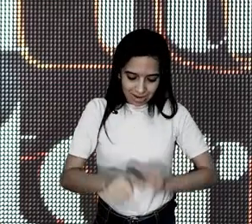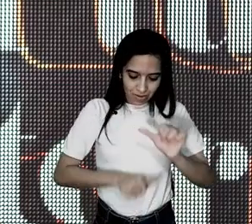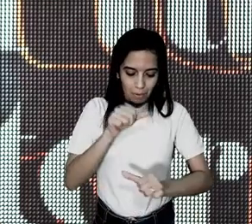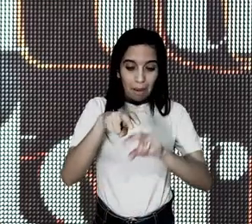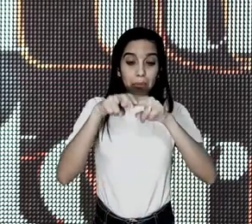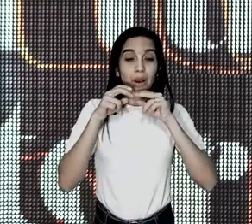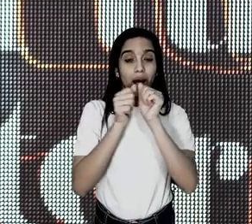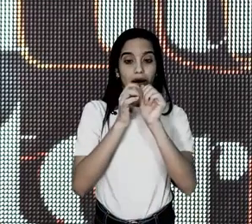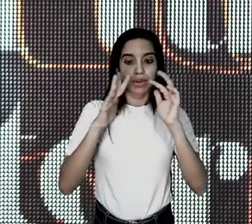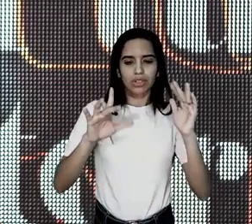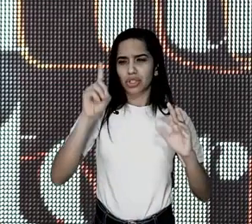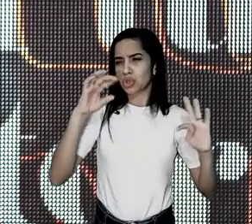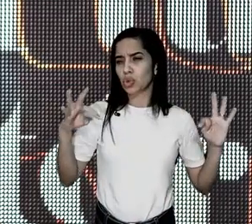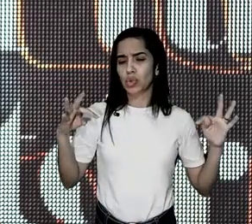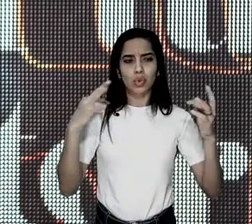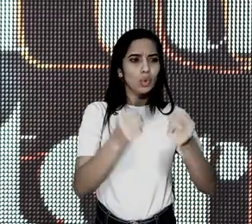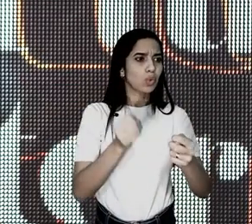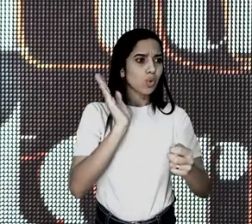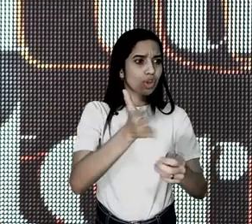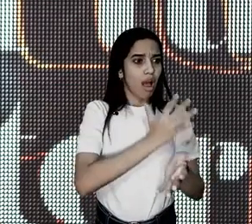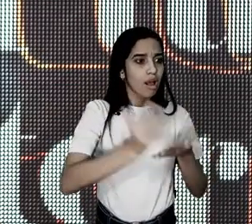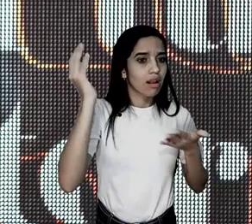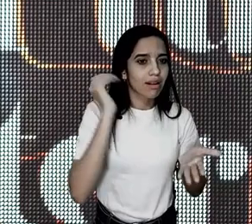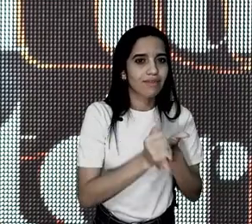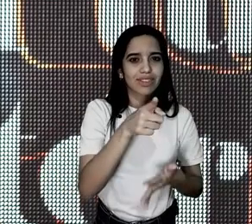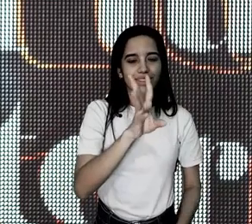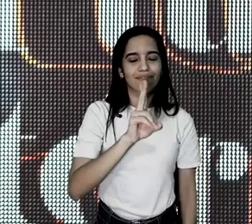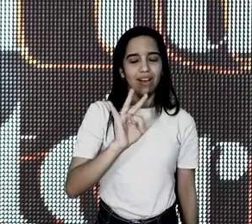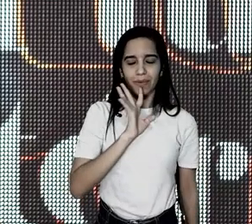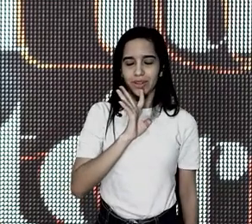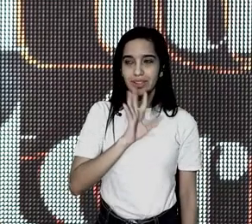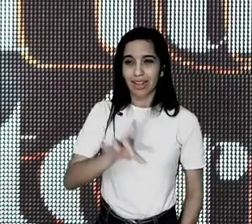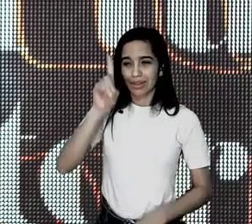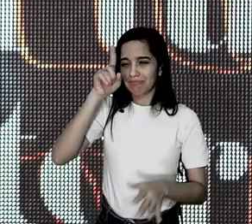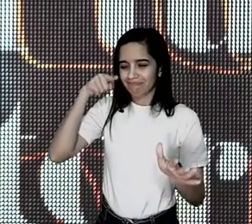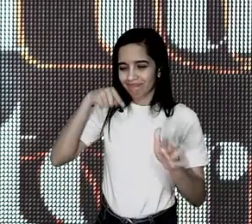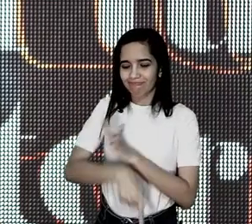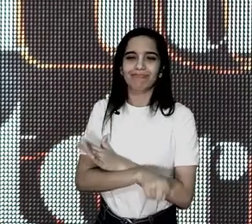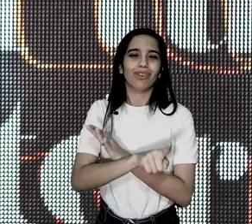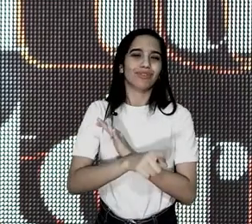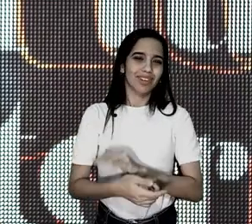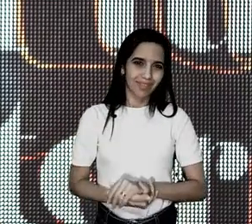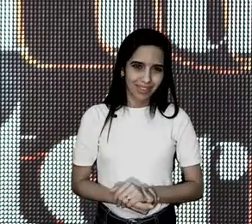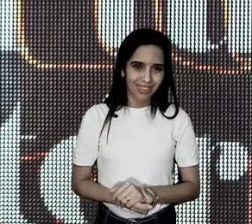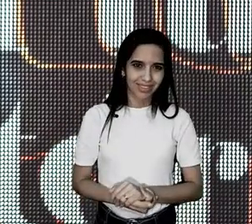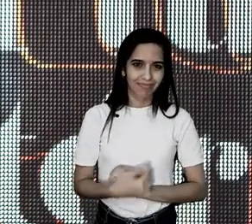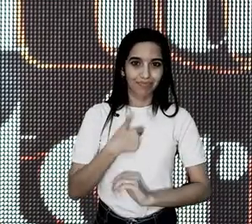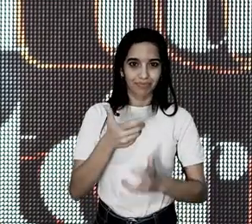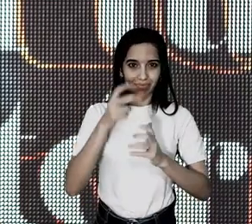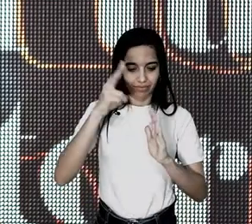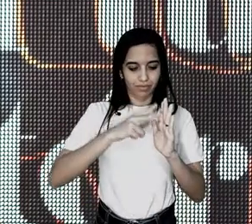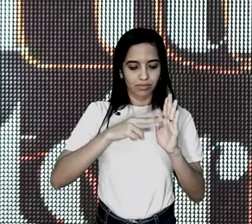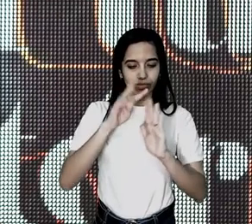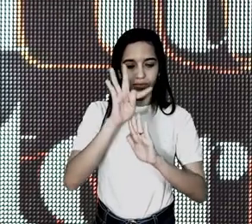E sabe, depois que tudo isso passar, você o conhecerá ainda mais profundamente. Eu quero ler um